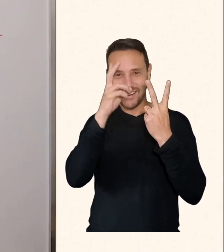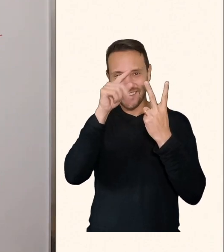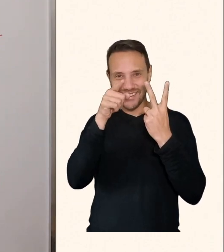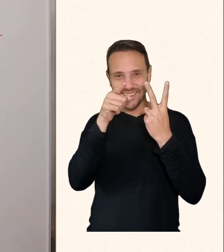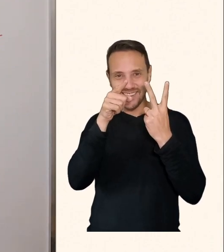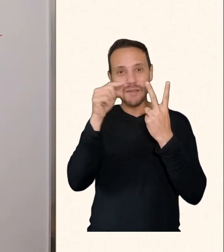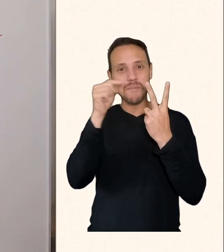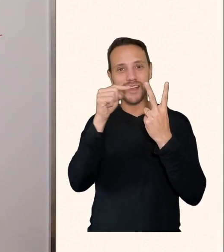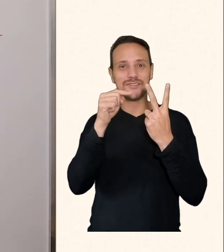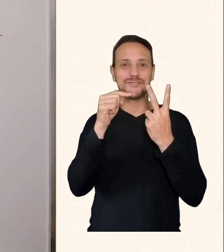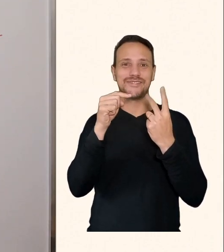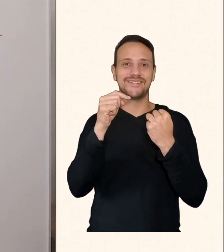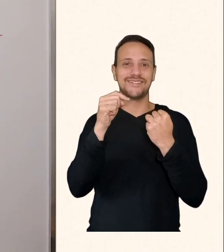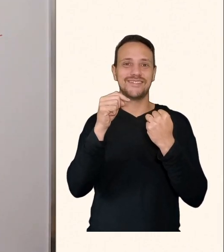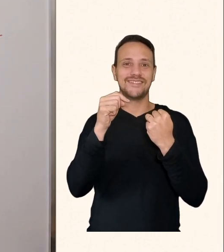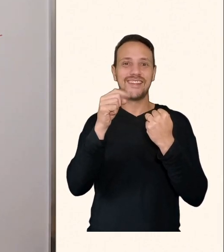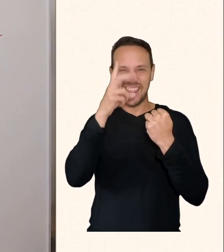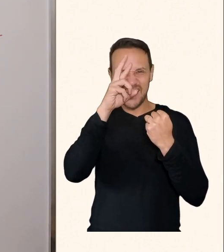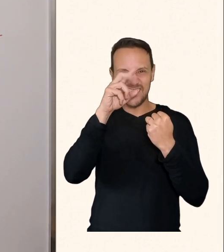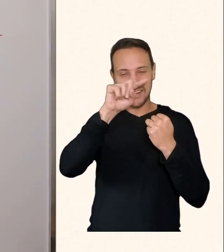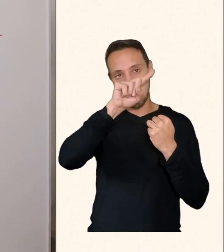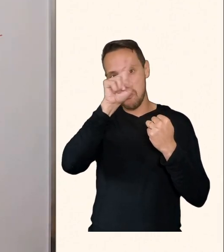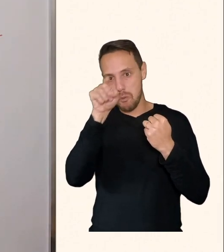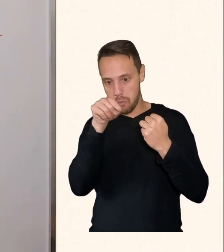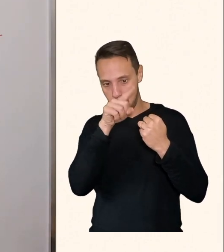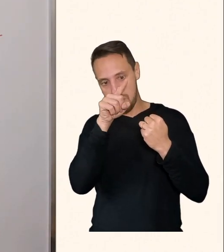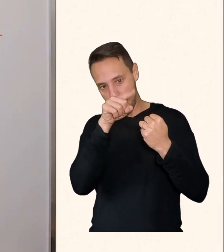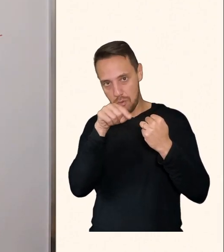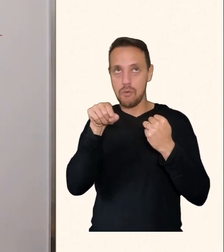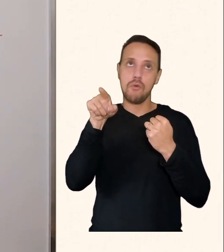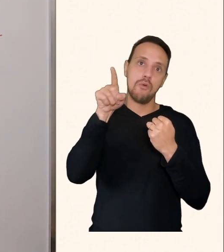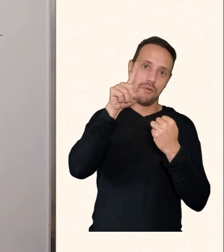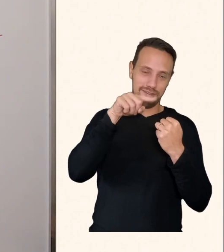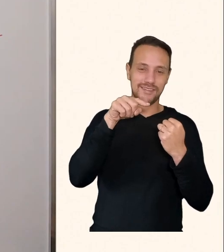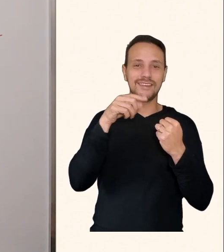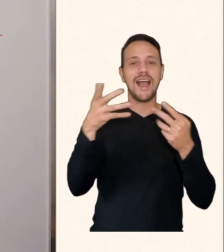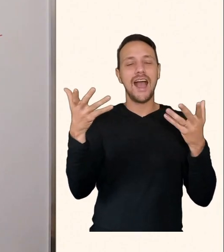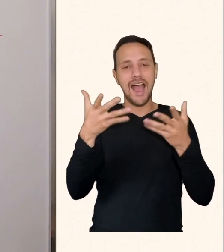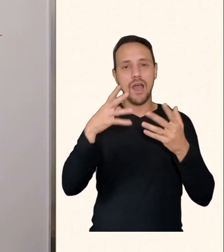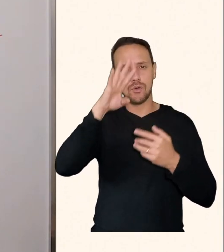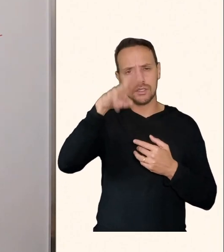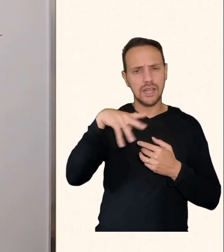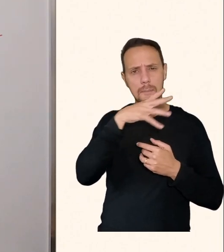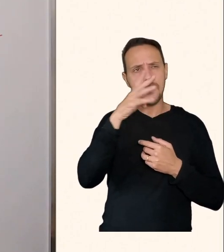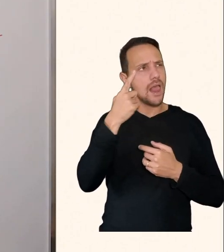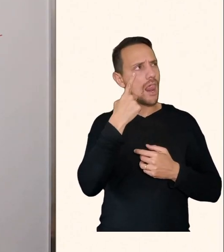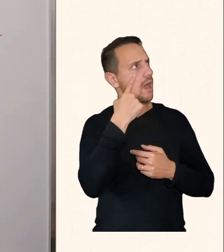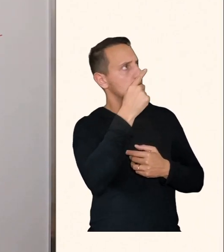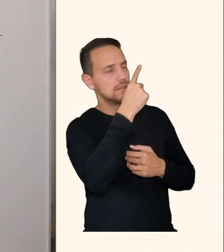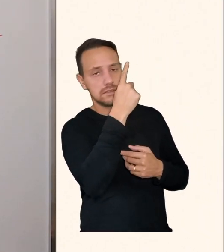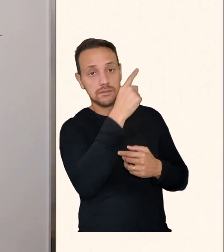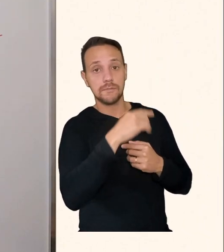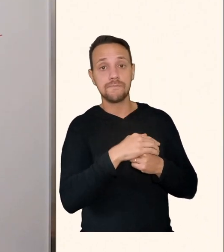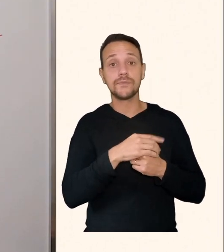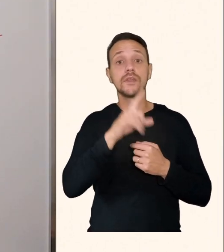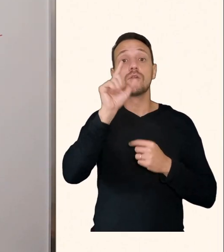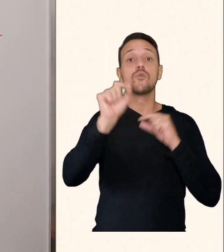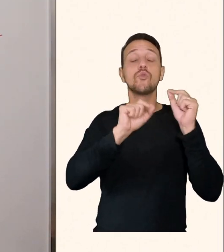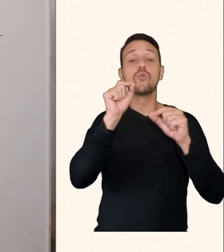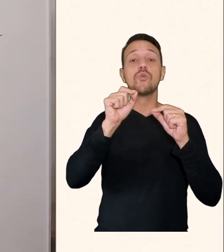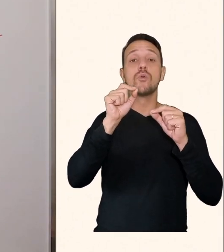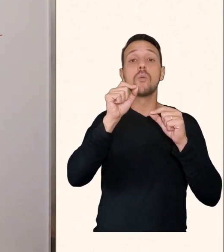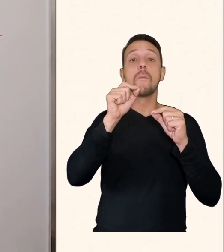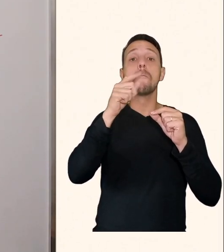vetorial não é comutativo. Tá? Ele é anticomutativo. Quando a gente troca